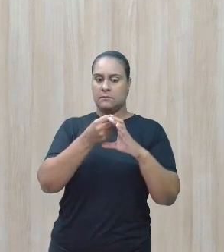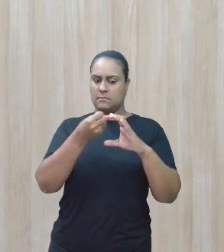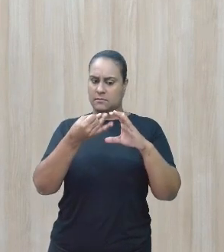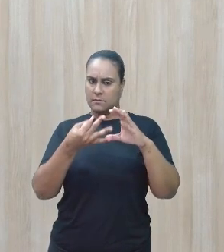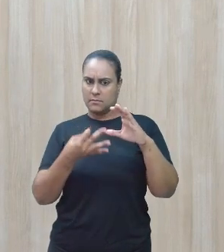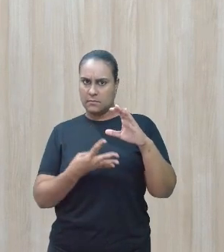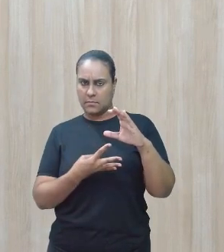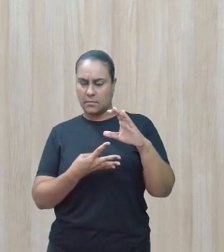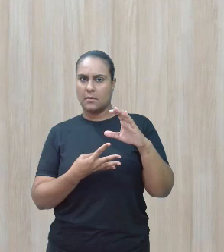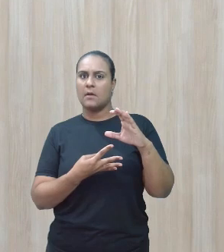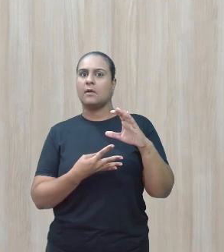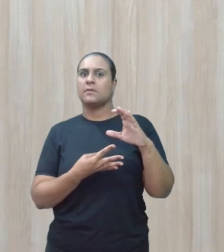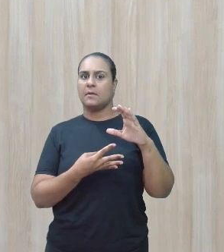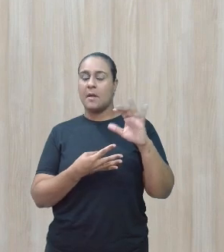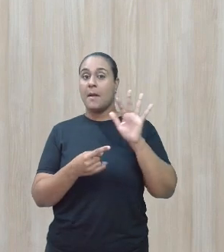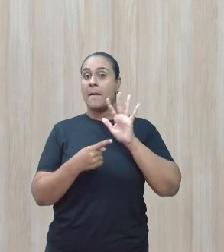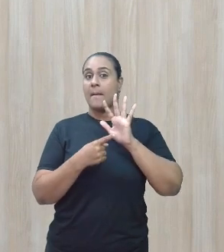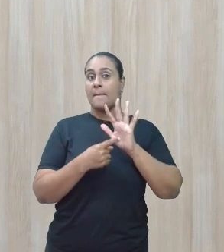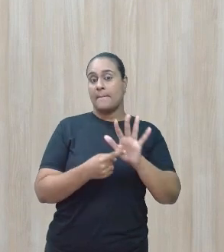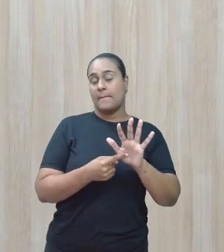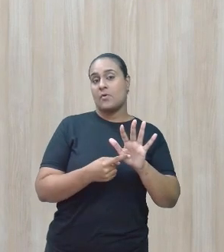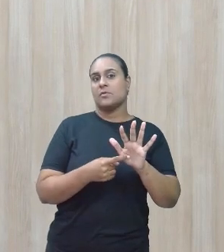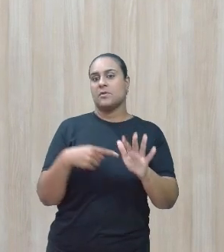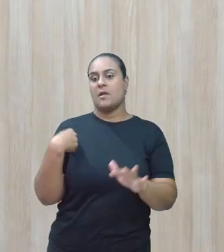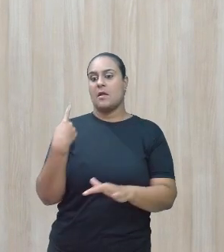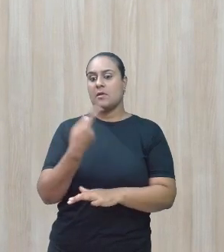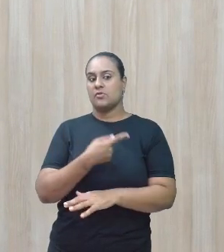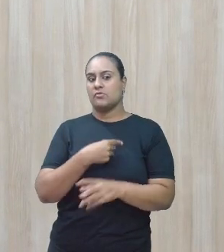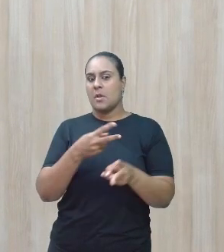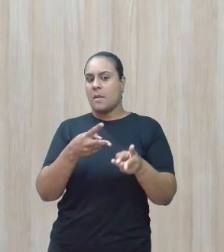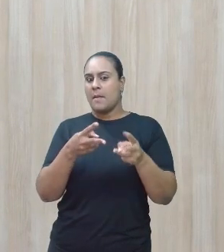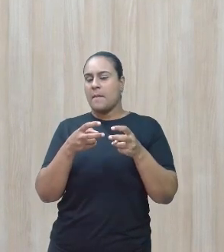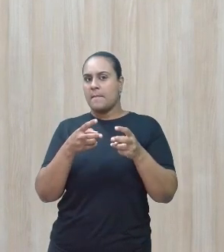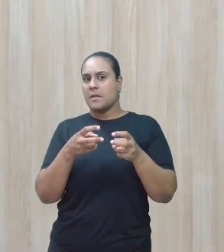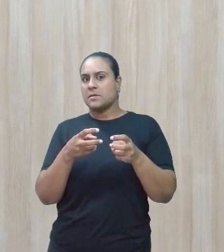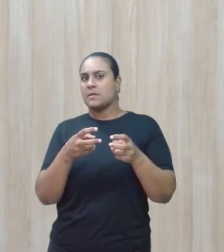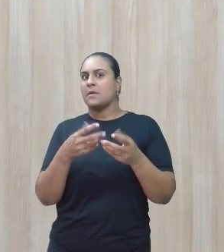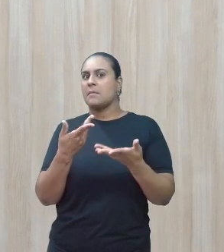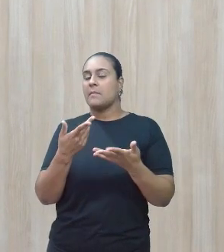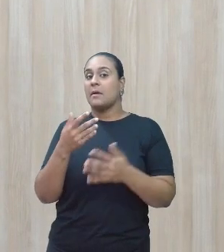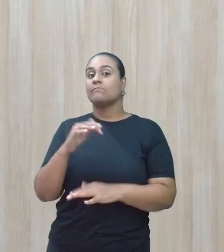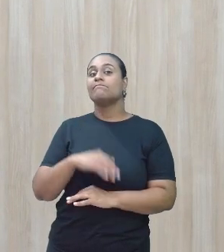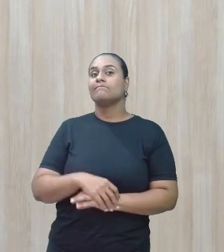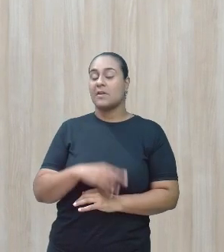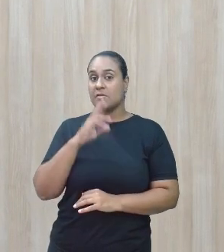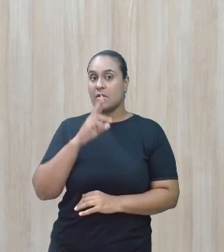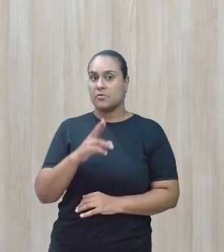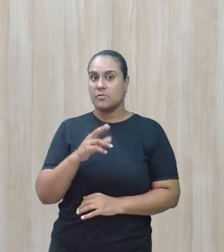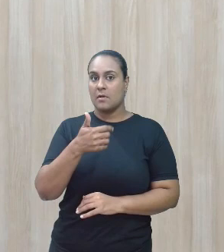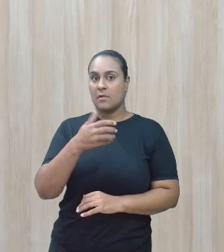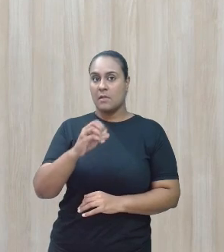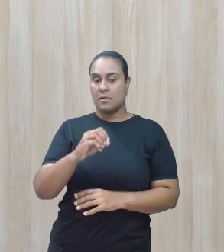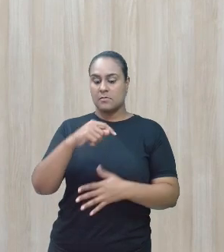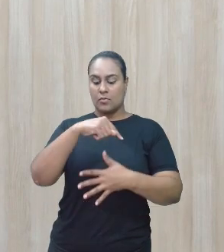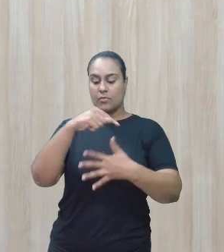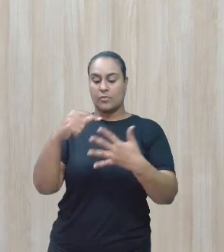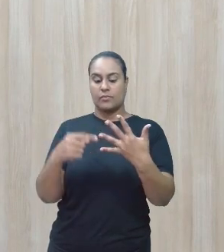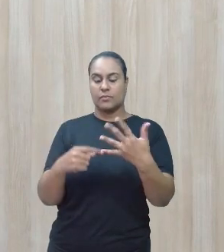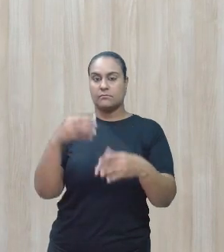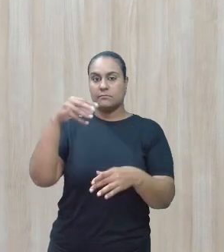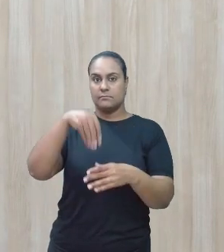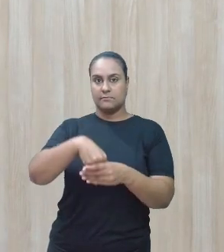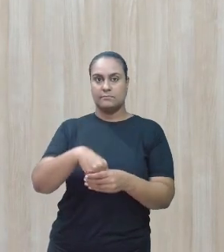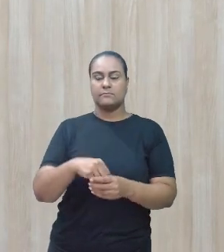caracterização, ela dê a margem para a gente conseguir determinar, no nosso caso aqui, o 10º elemento, tá certo? Então vamos para